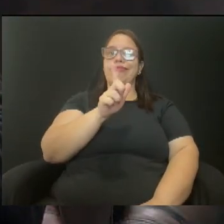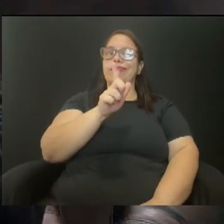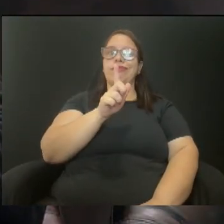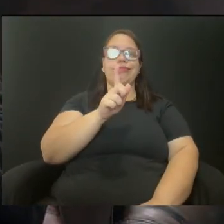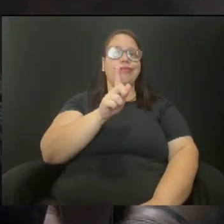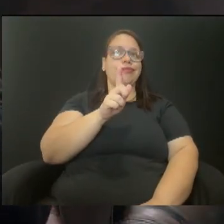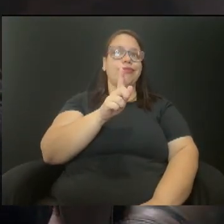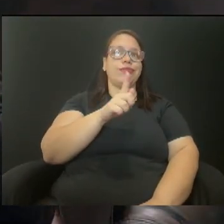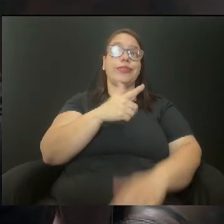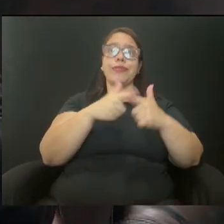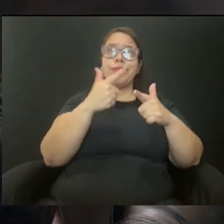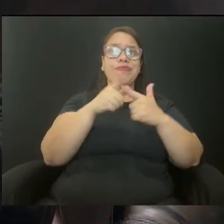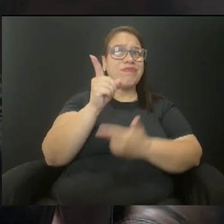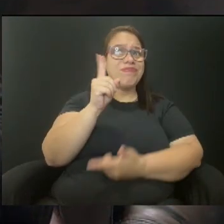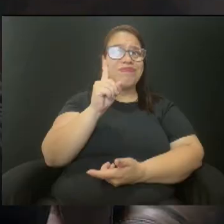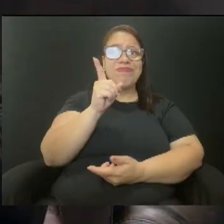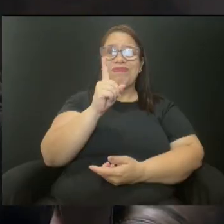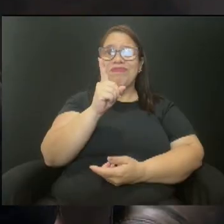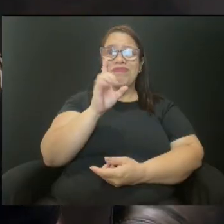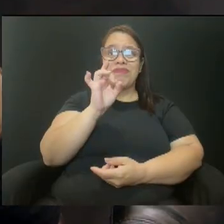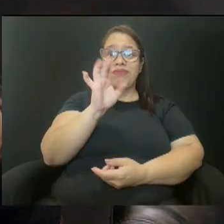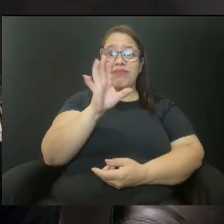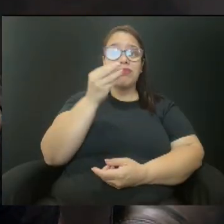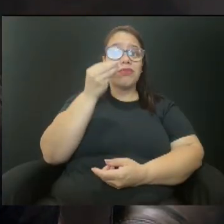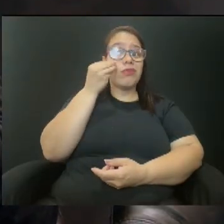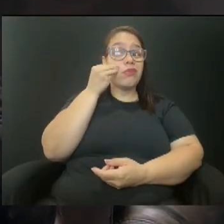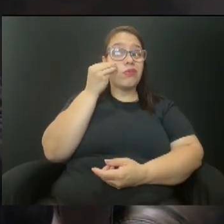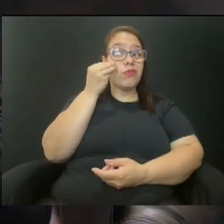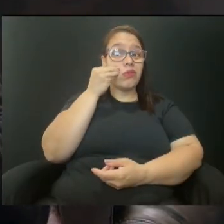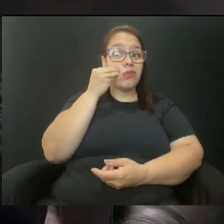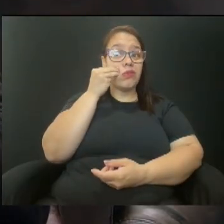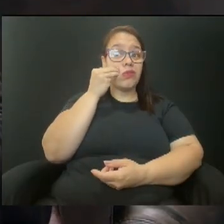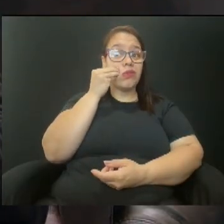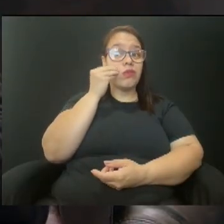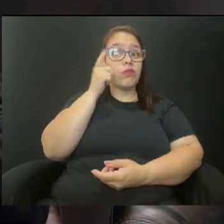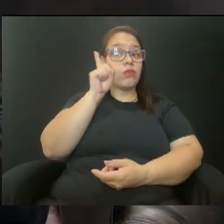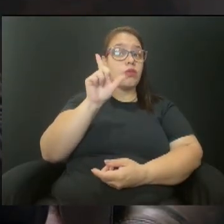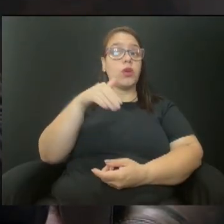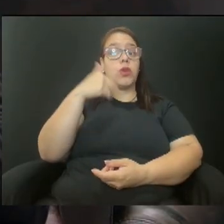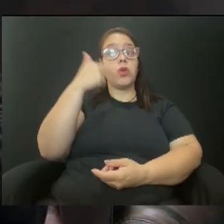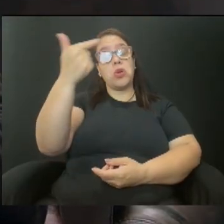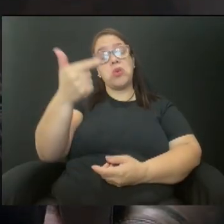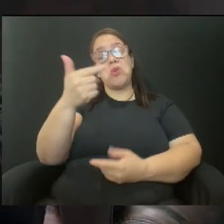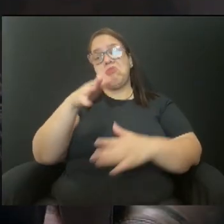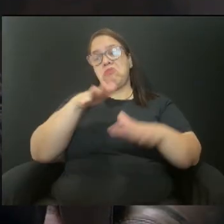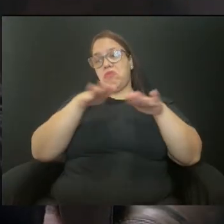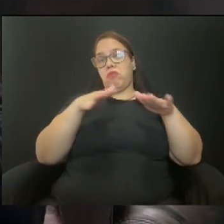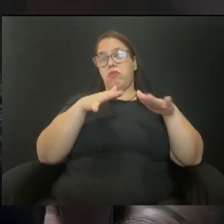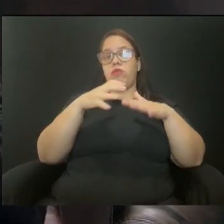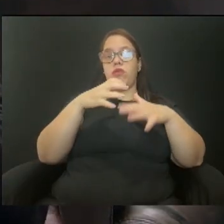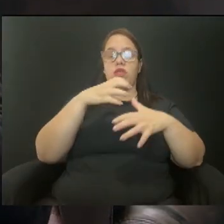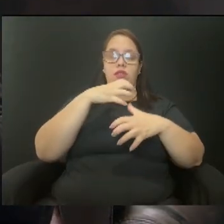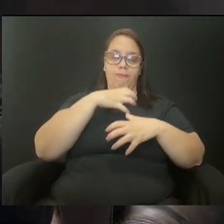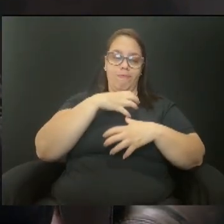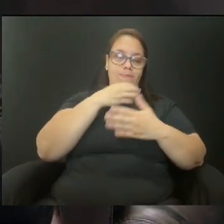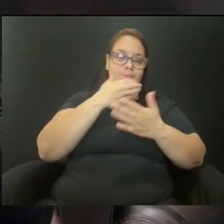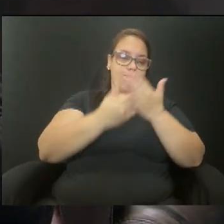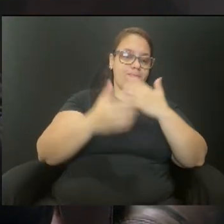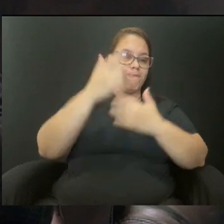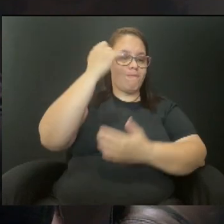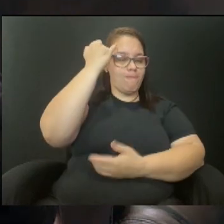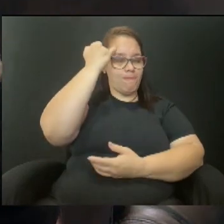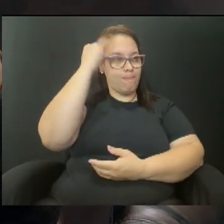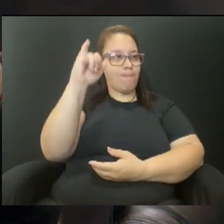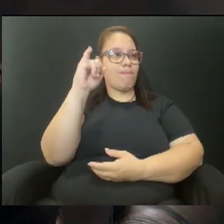Não. É só uma tentativa. Quem sabe você não consegue em outro momento. É lidar com esse luto de uma ideia de um